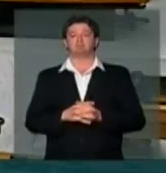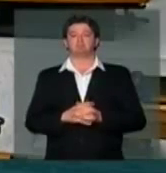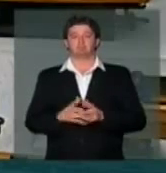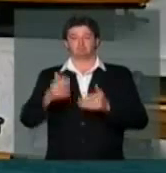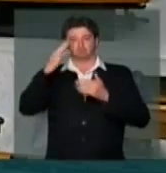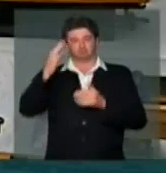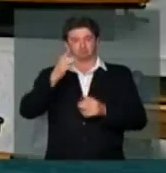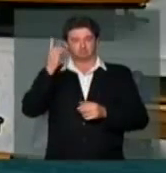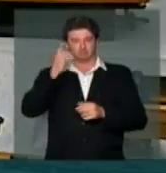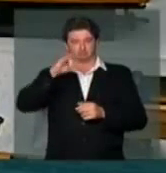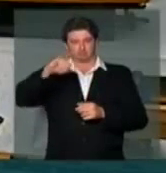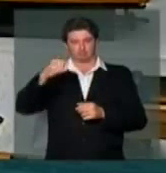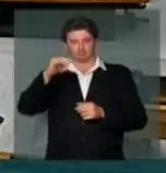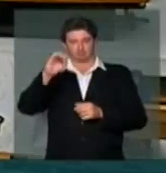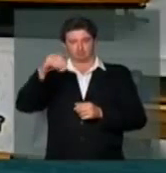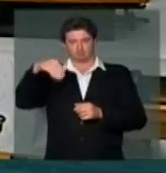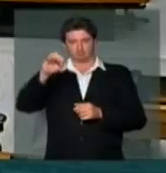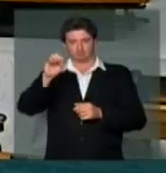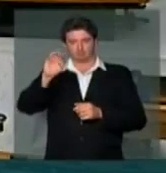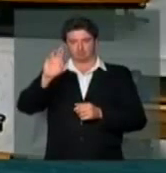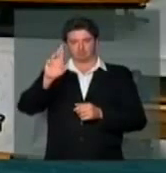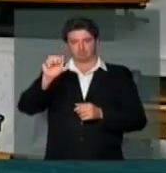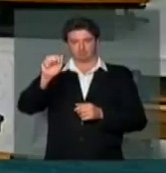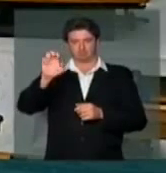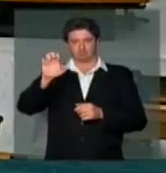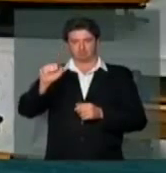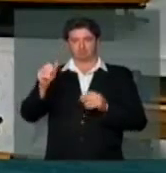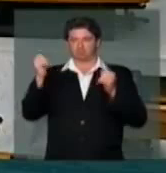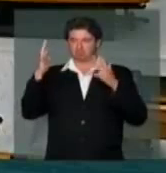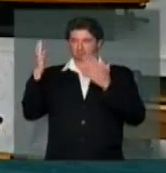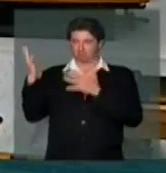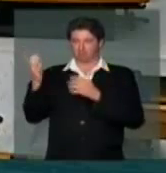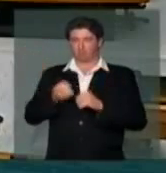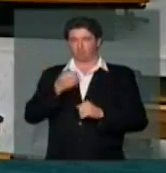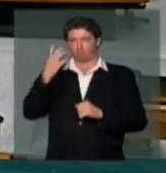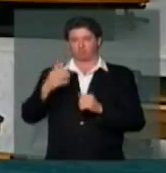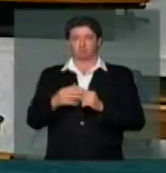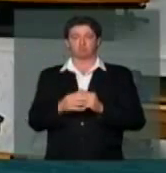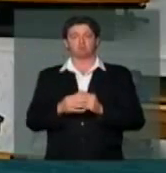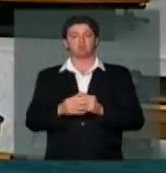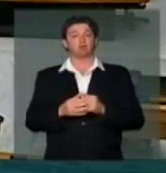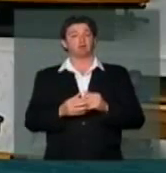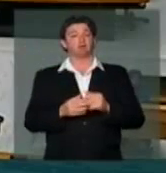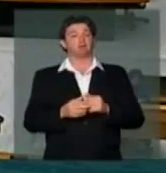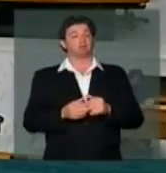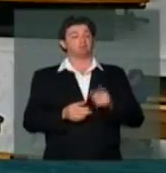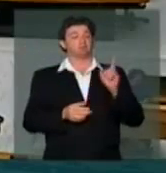Muito obrigado, deputada João Moraes, e parabéns pelo pronunciamento. Agora vamos